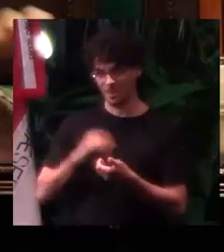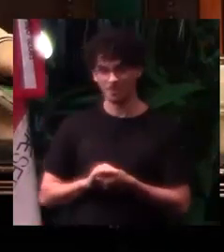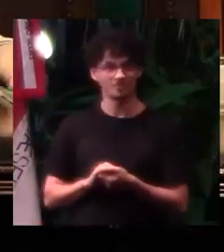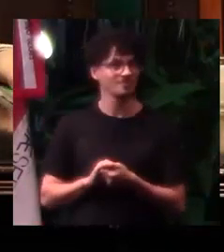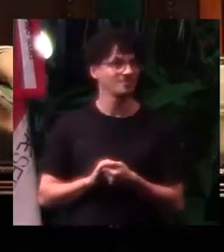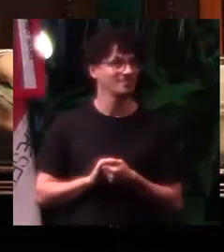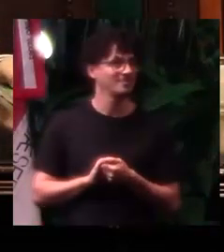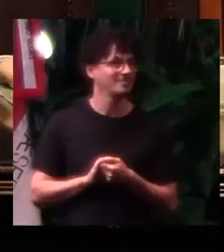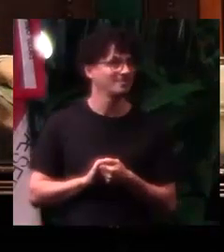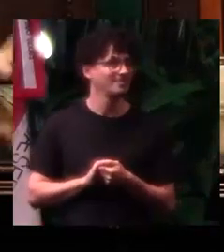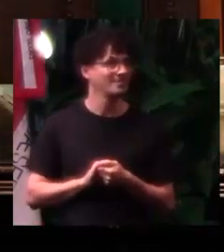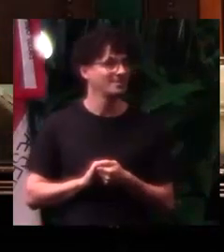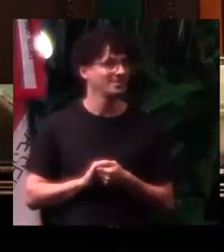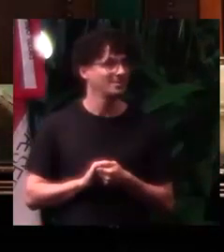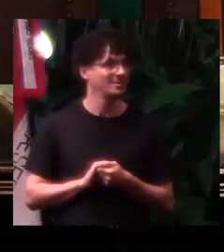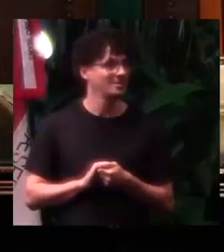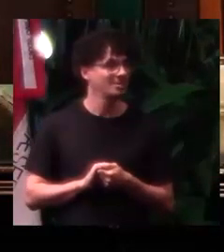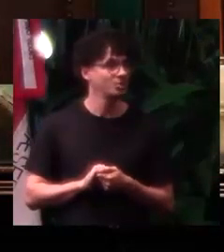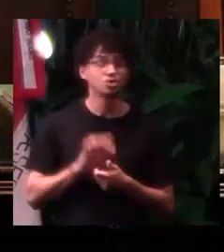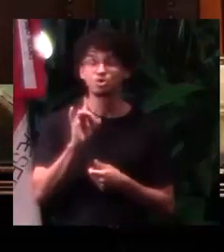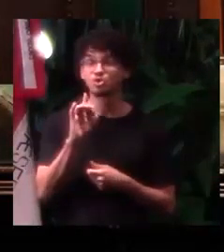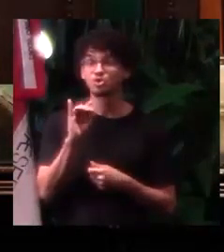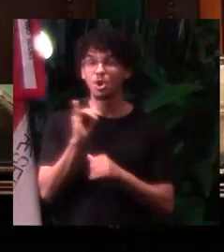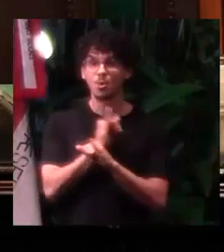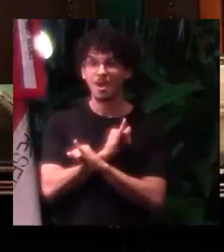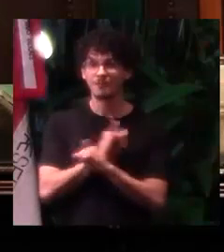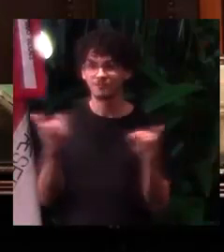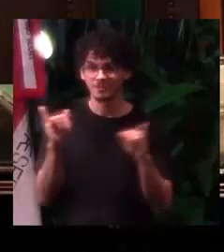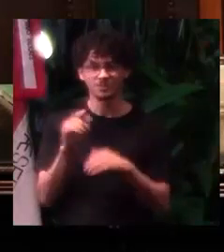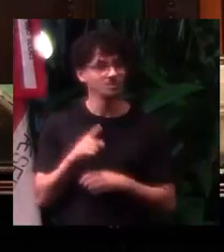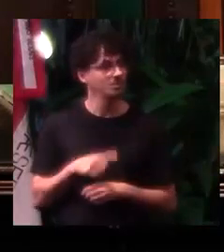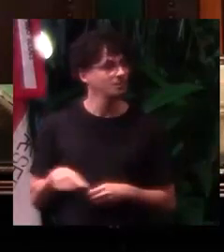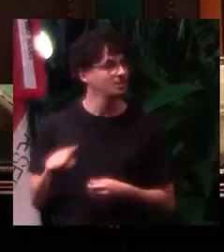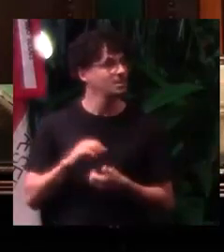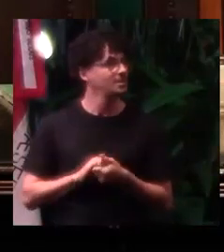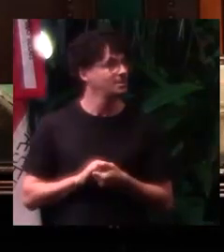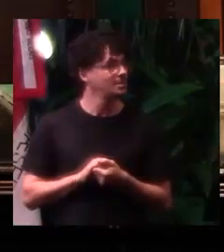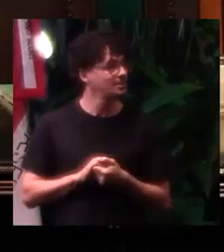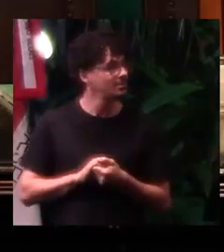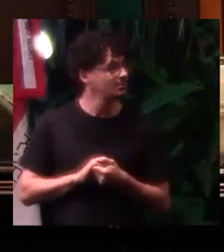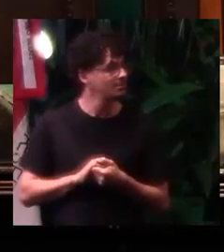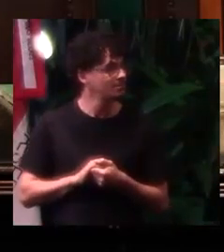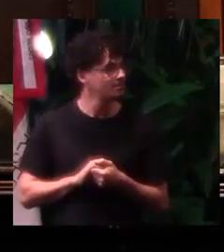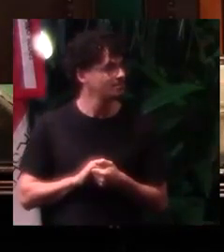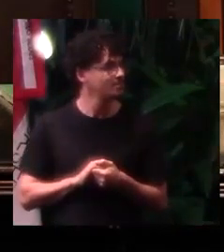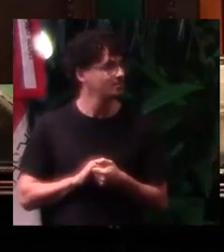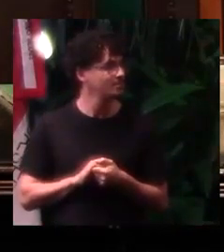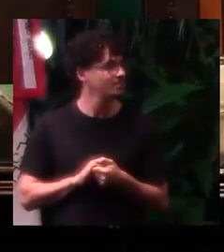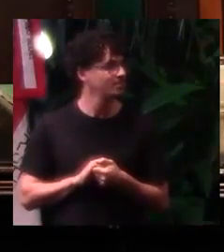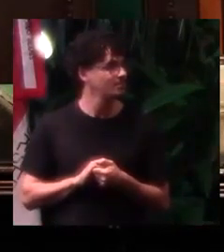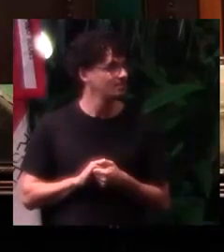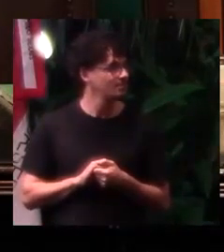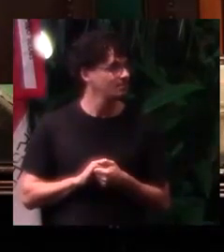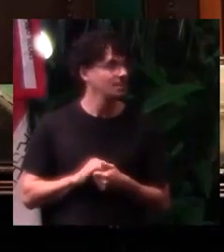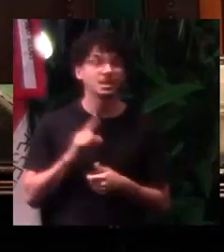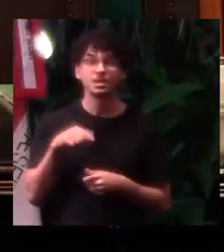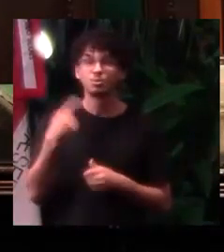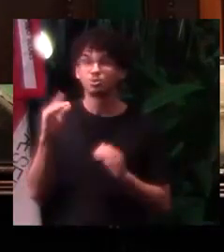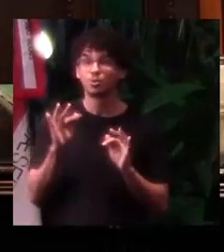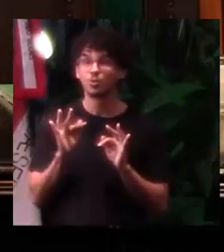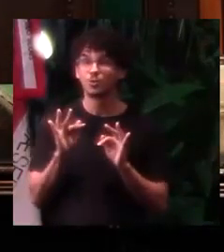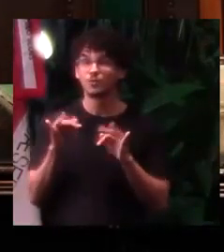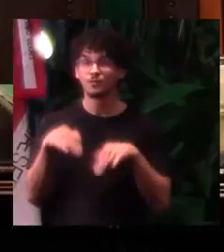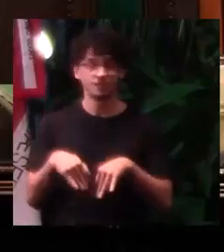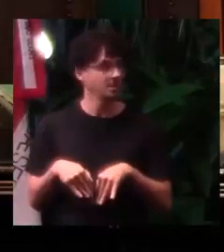Pessoal, só dar um aviso aqui, que depois, ao final, tem